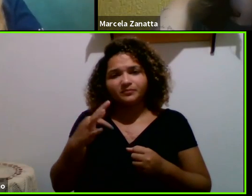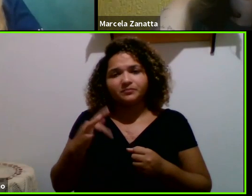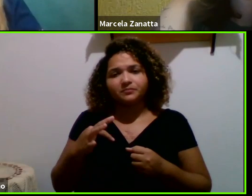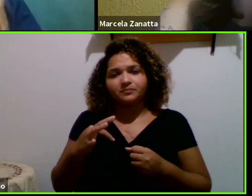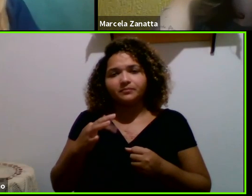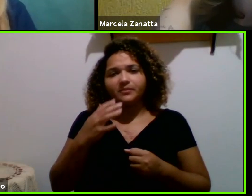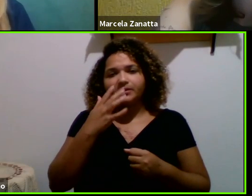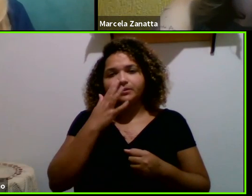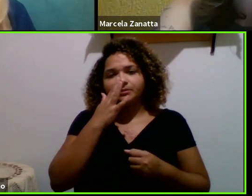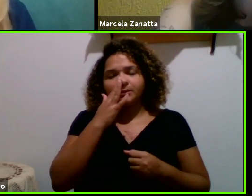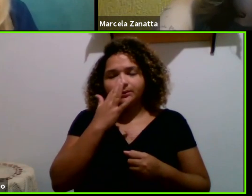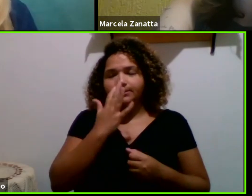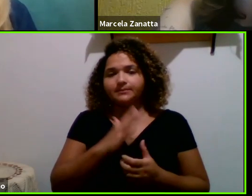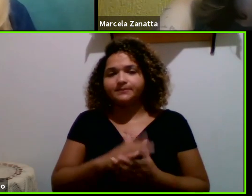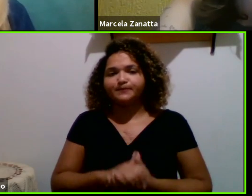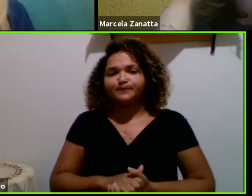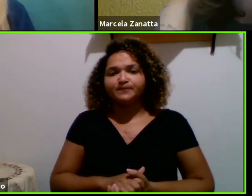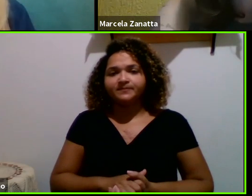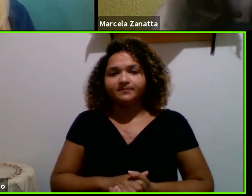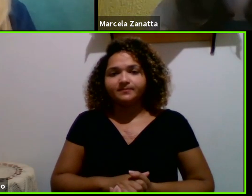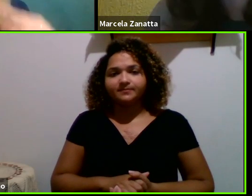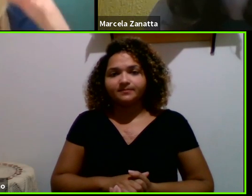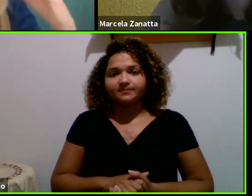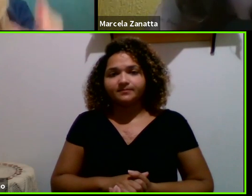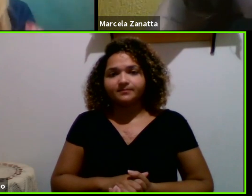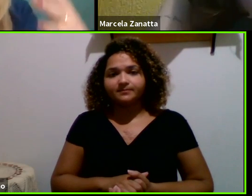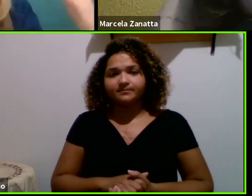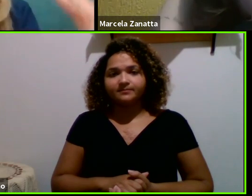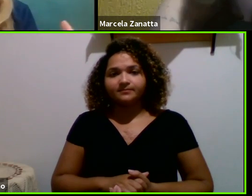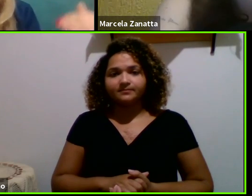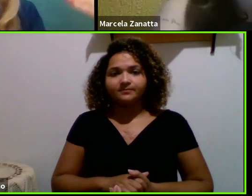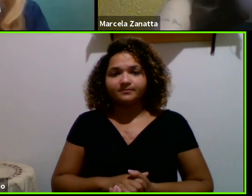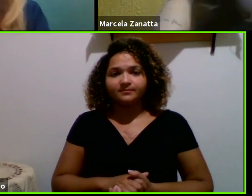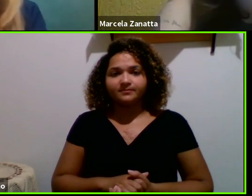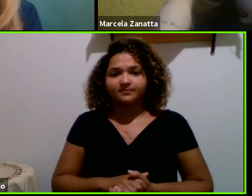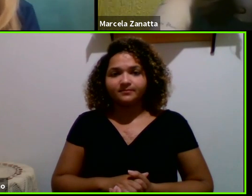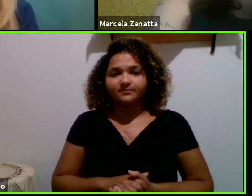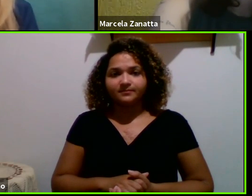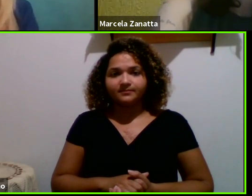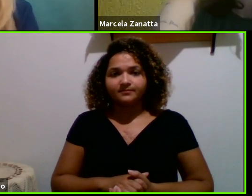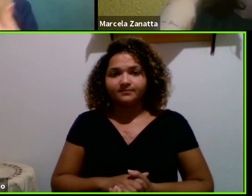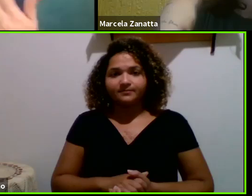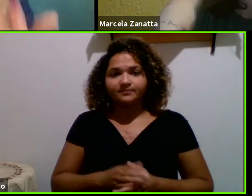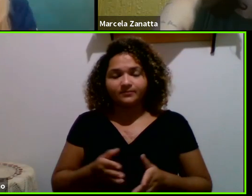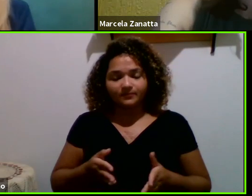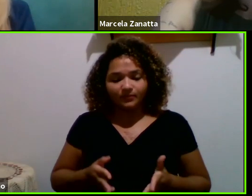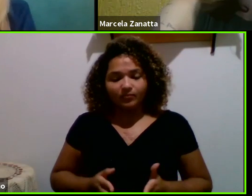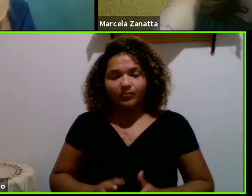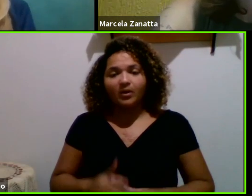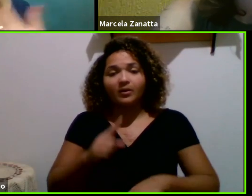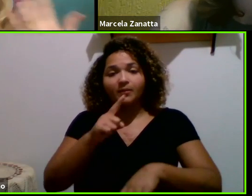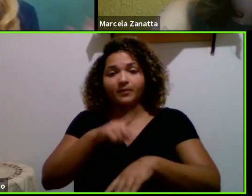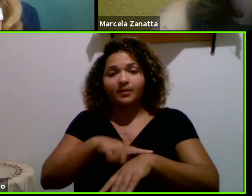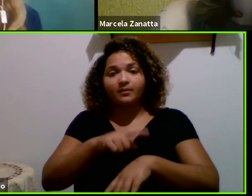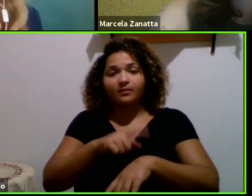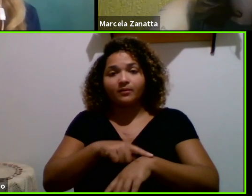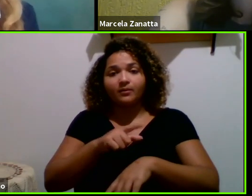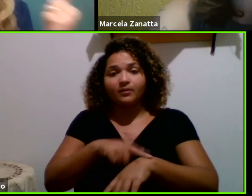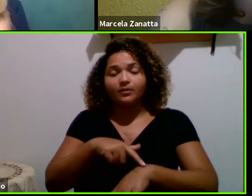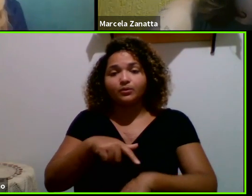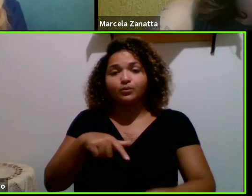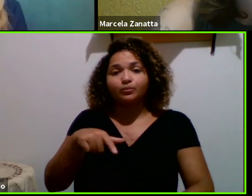uma contraforça, isso auxilia bastante no desempenho do puxo no expulsivo, aquele